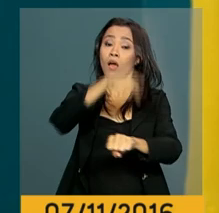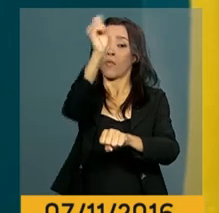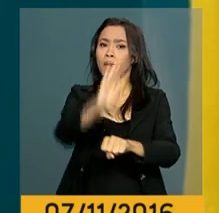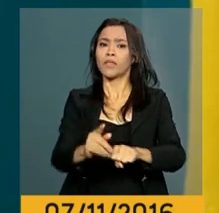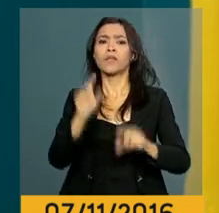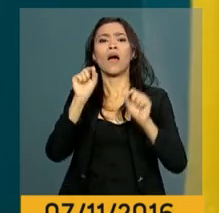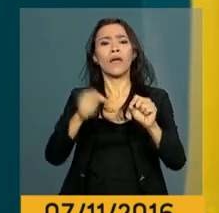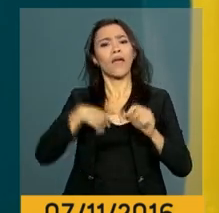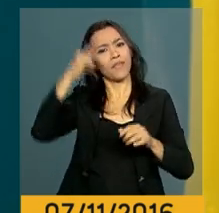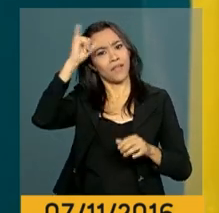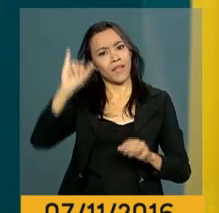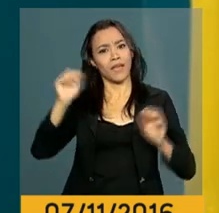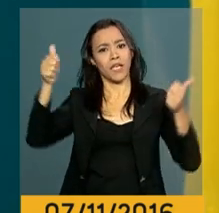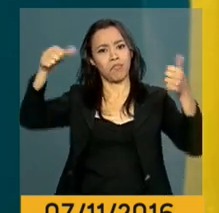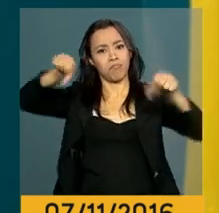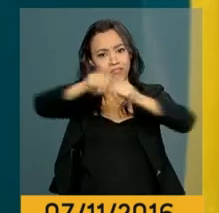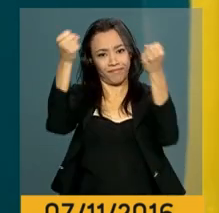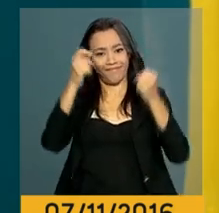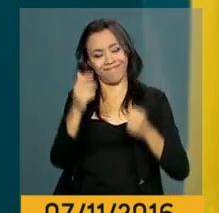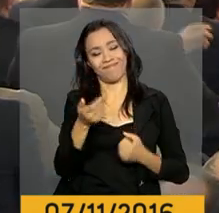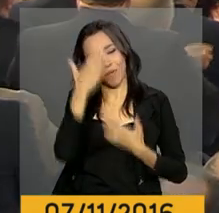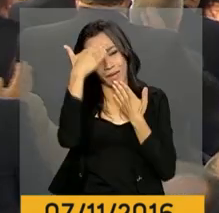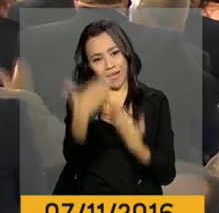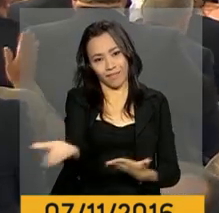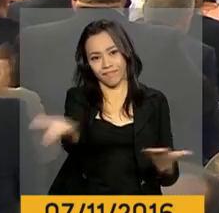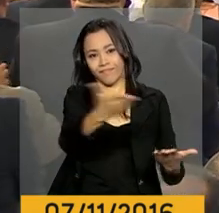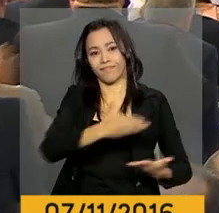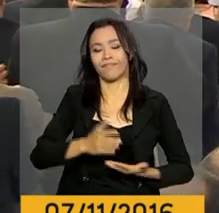impedir que ele naufrague. Muito obrigado, senhores.